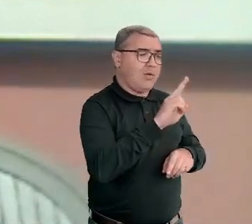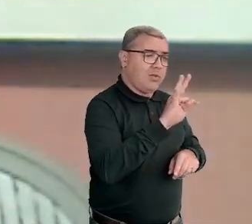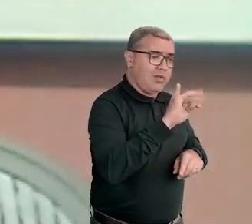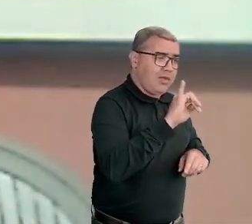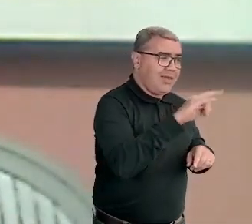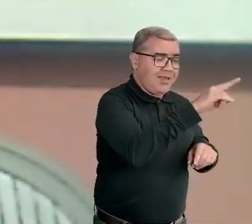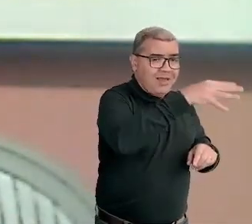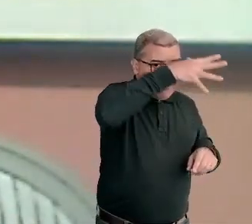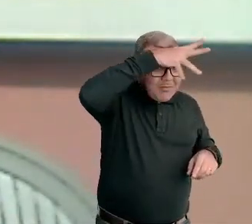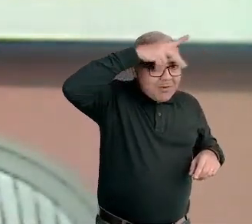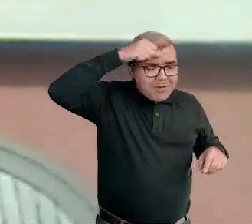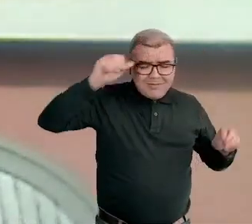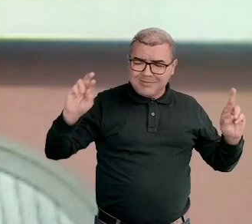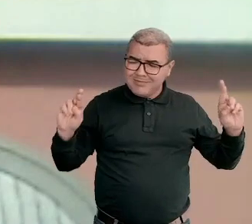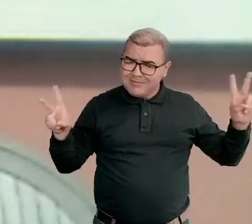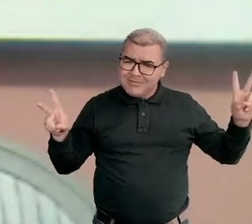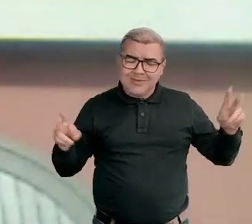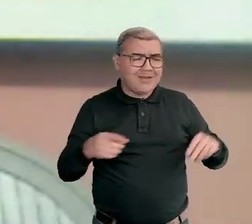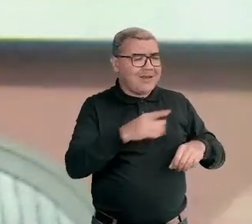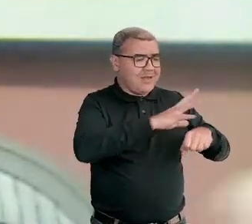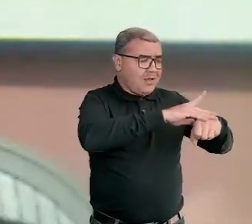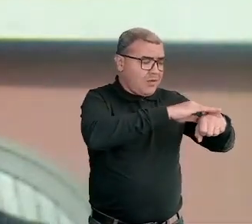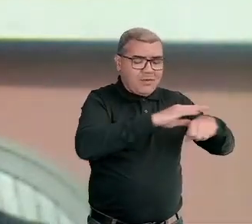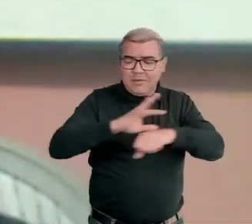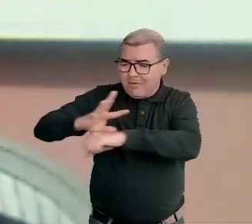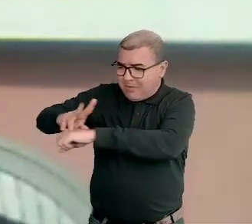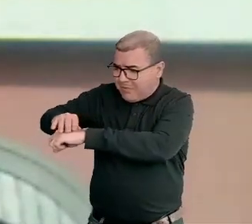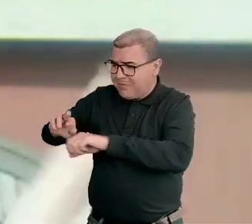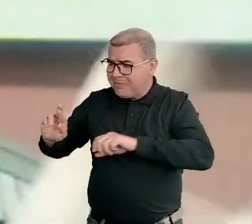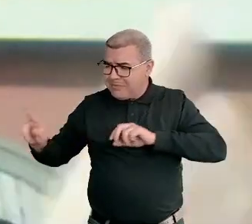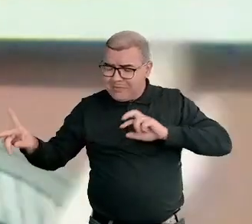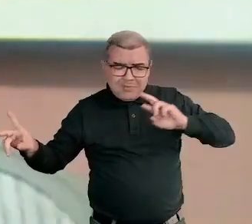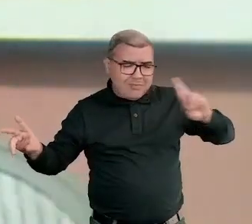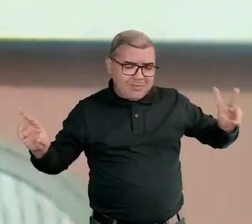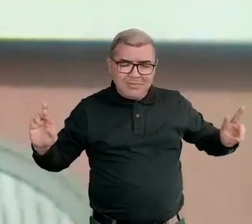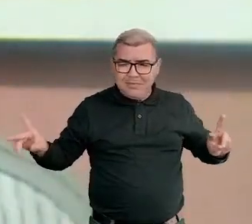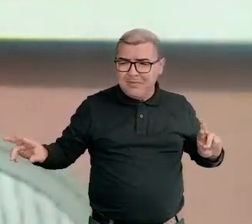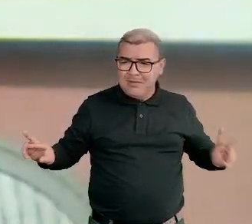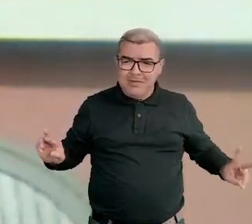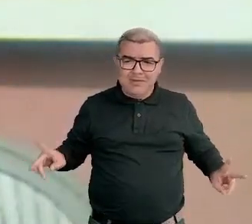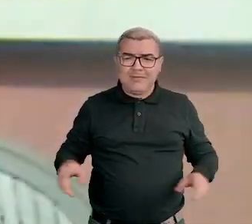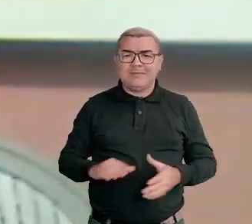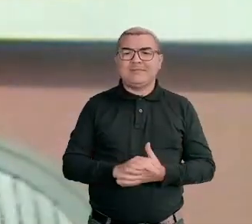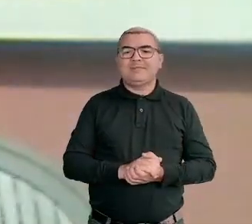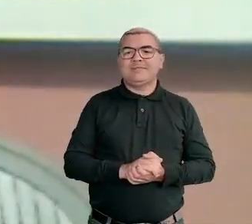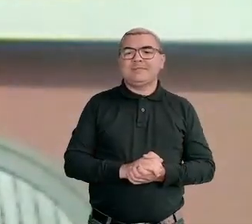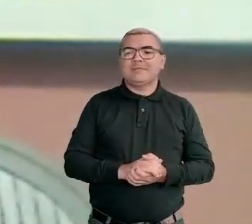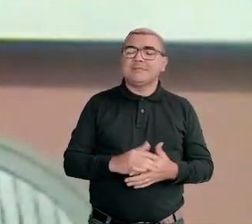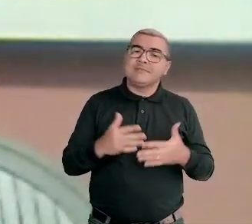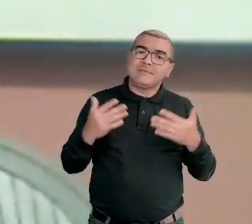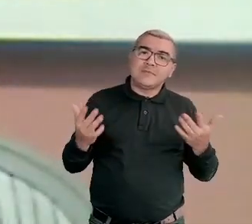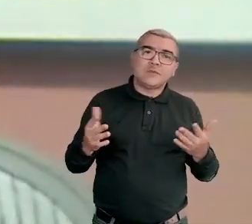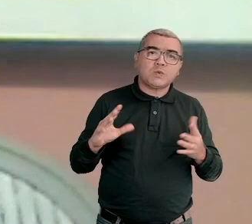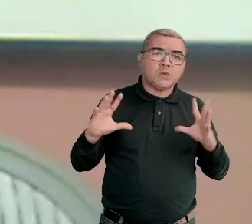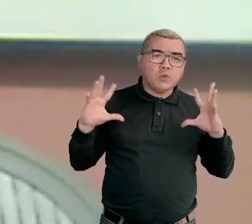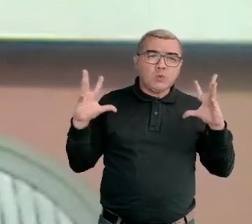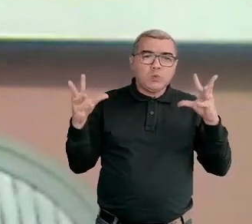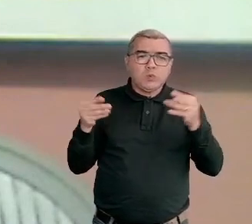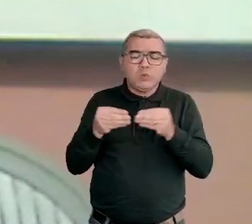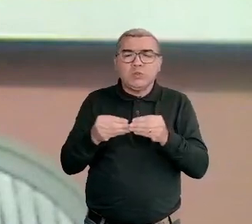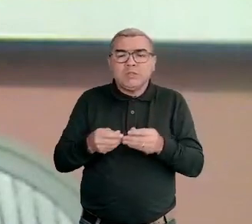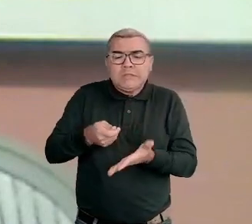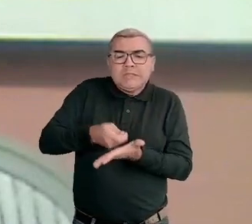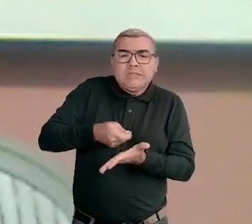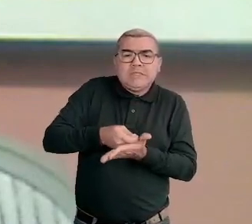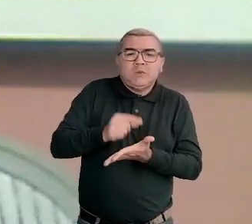por malária, hepatite delta, febre amarela, é uma outra nosologia, digamos assim, né? Então, tudo